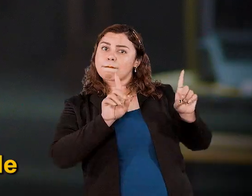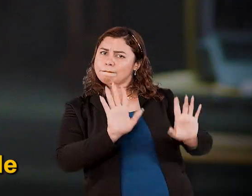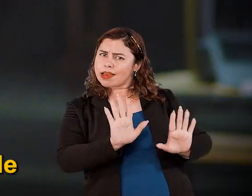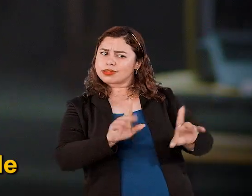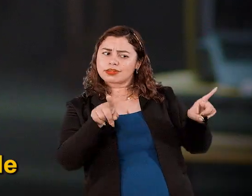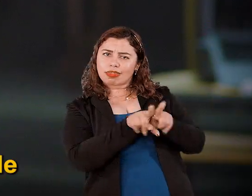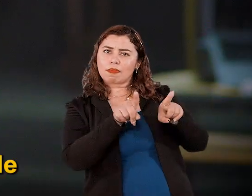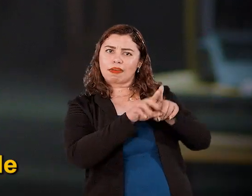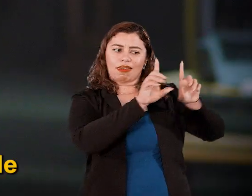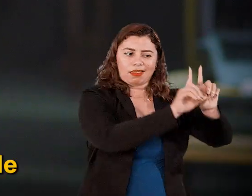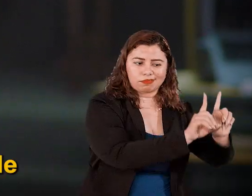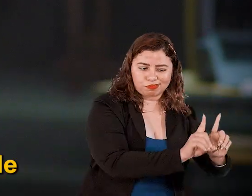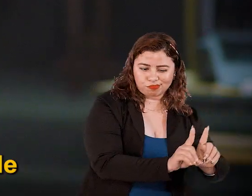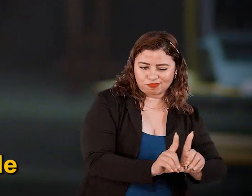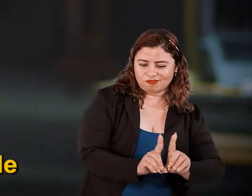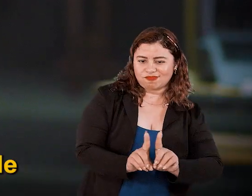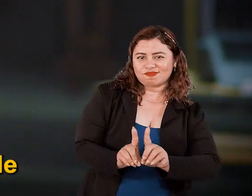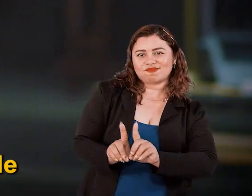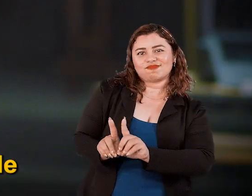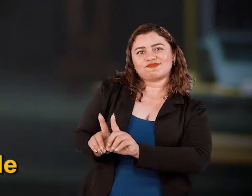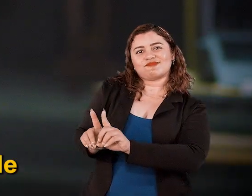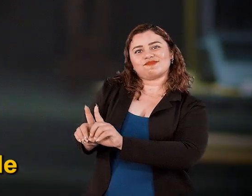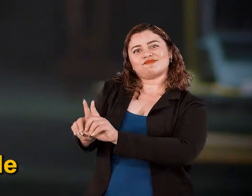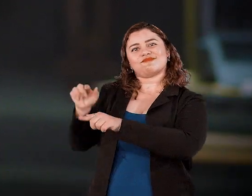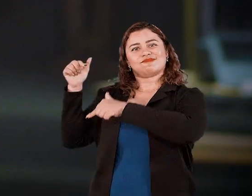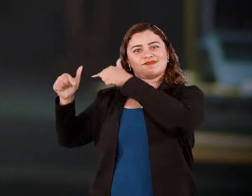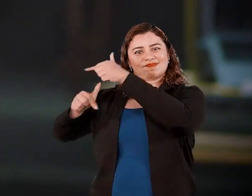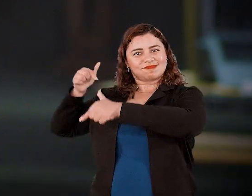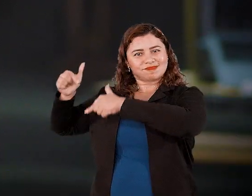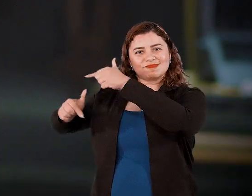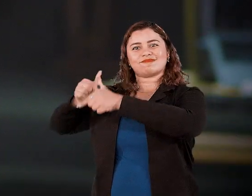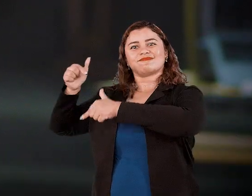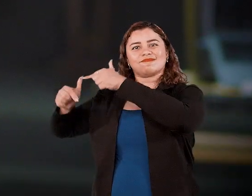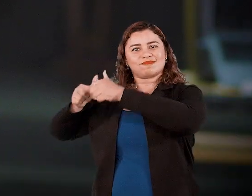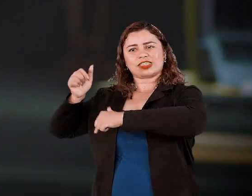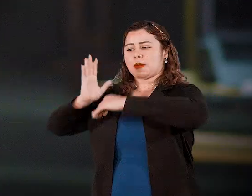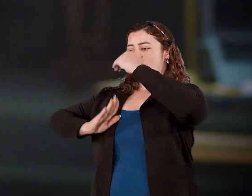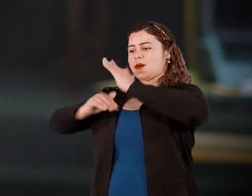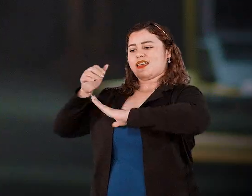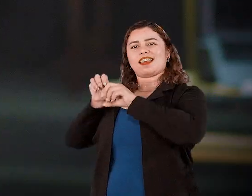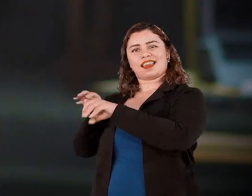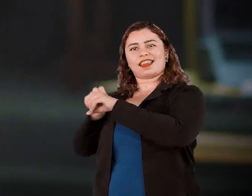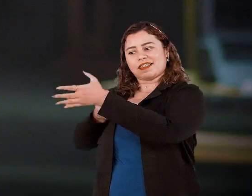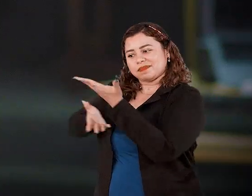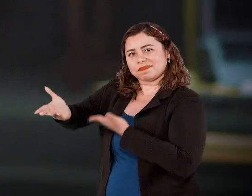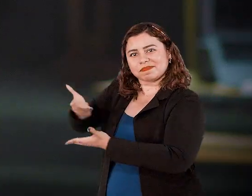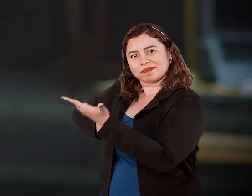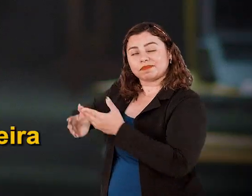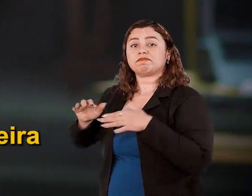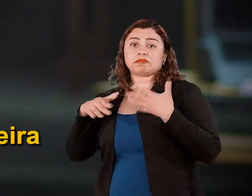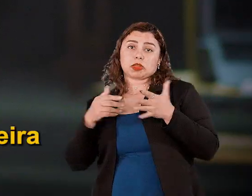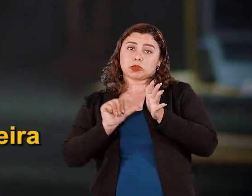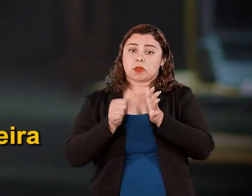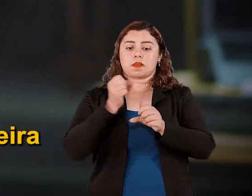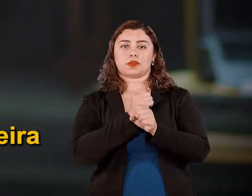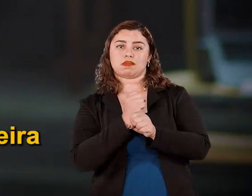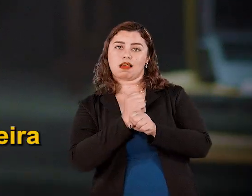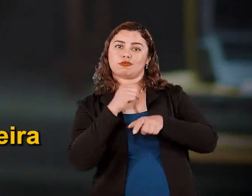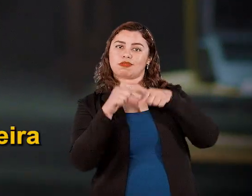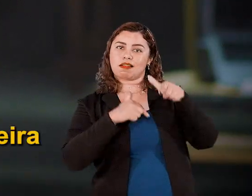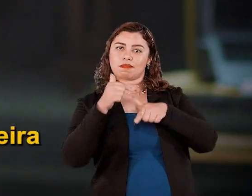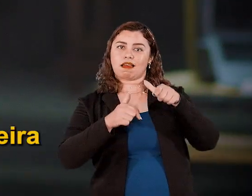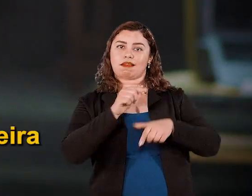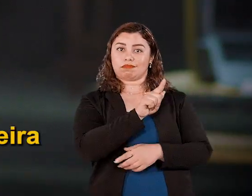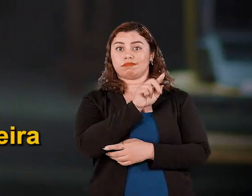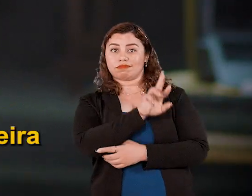tocar, como leve o Dilermando com ele para ensinar a profissão. Então, os primeiros